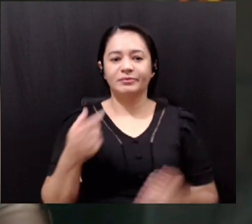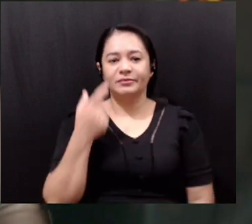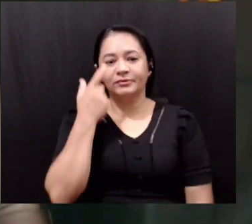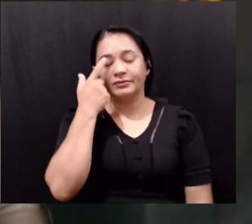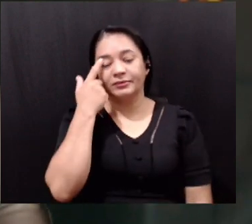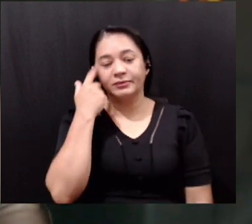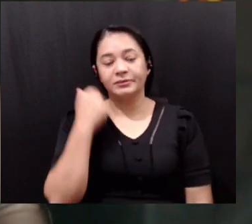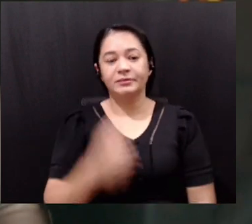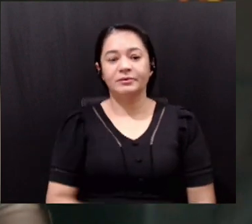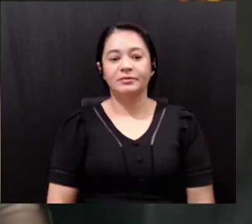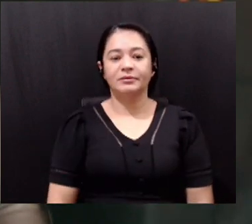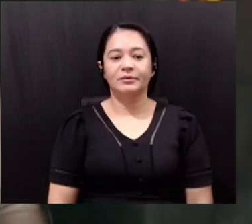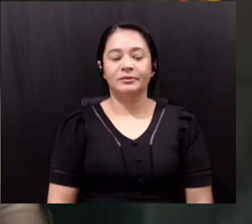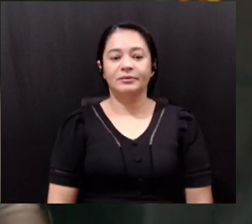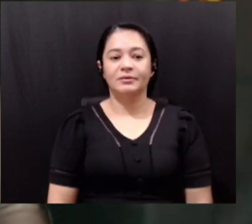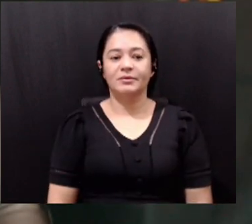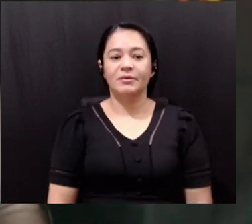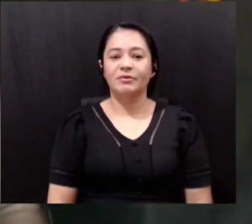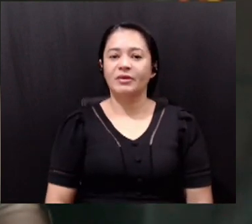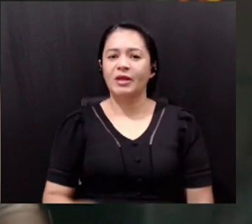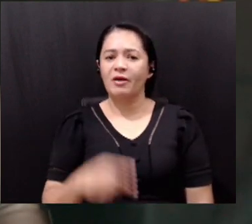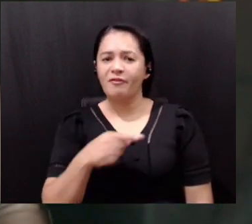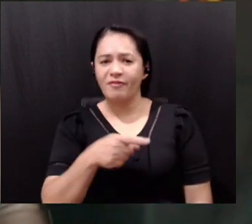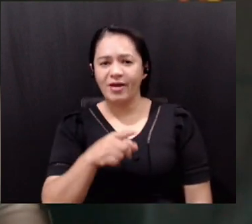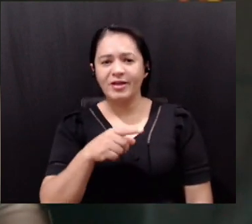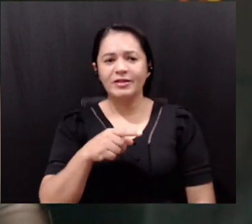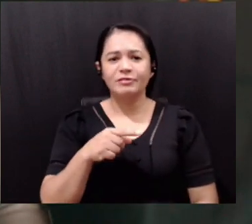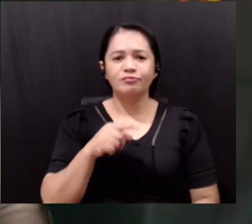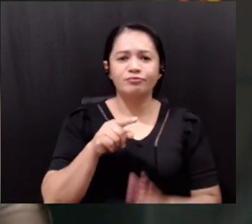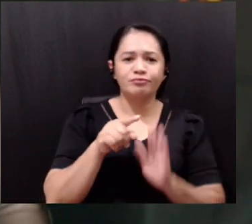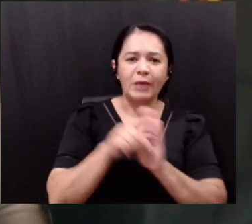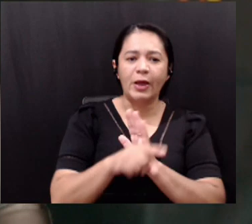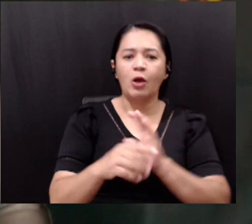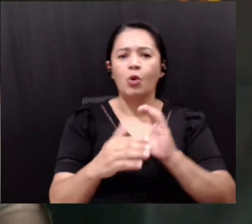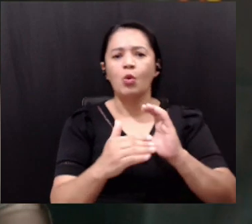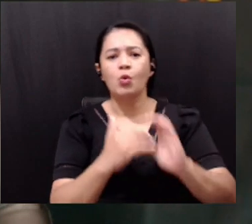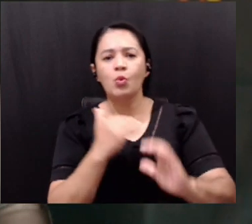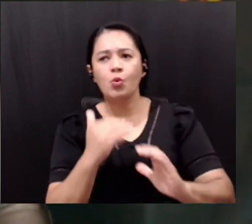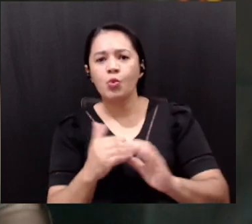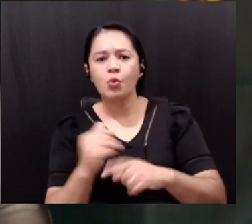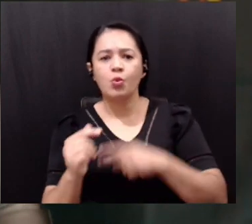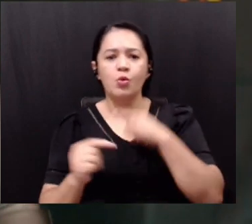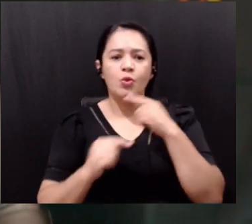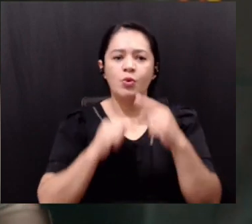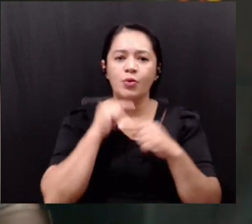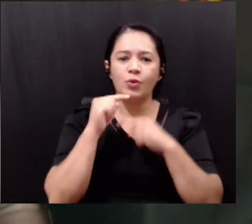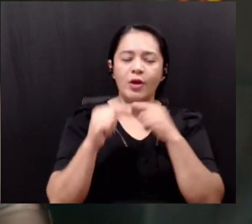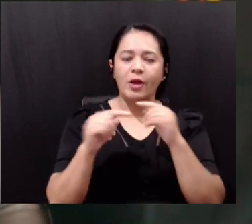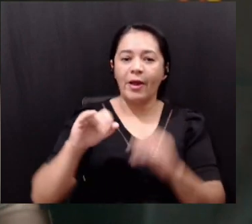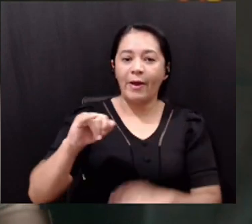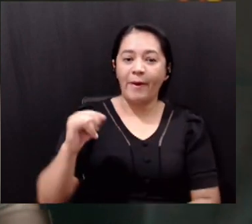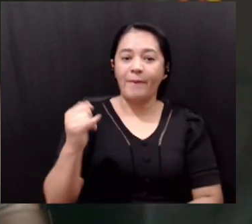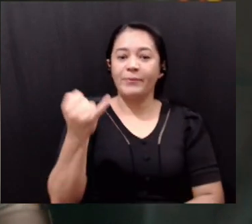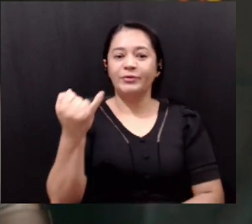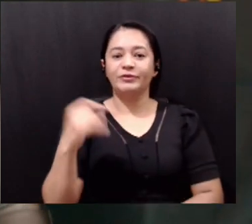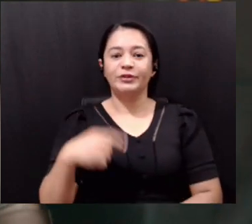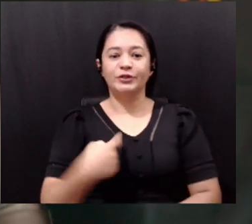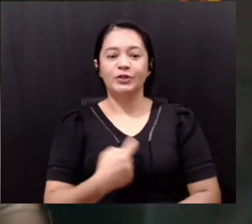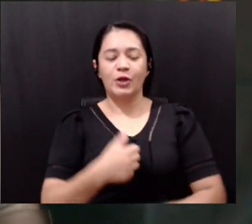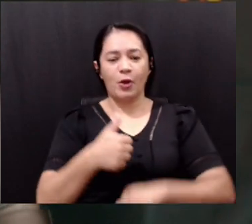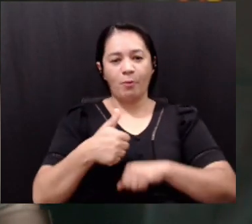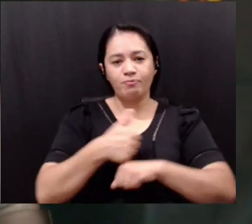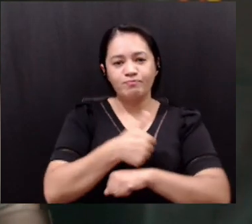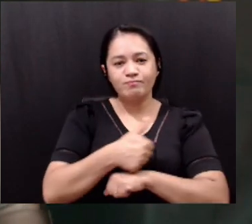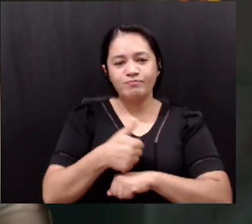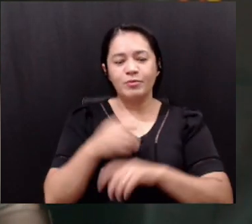19978293776. Manda pra gente a sua pergunta, sua dúvida. Aproveite que nós estamos aqui com profissionais especialistas no